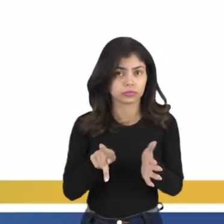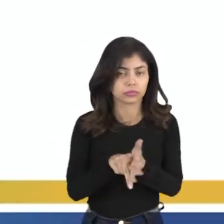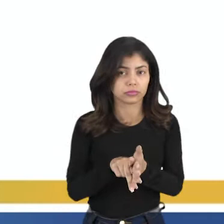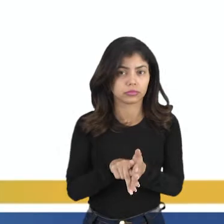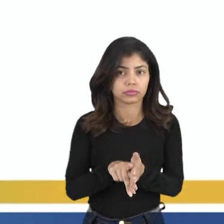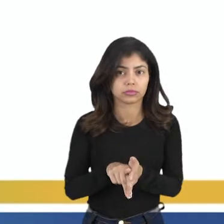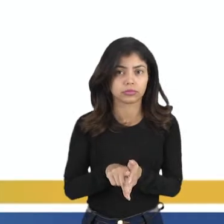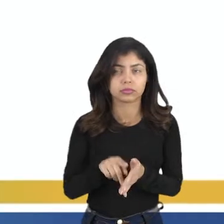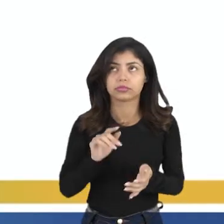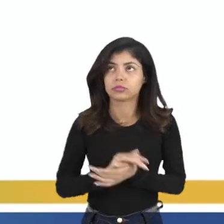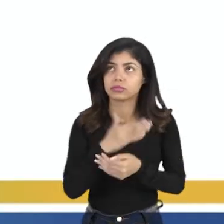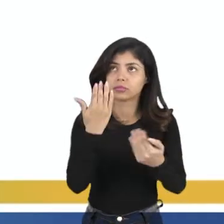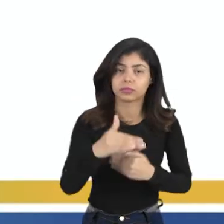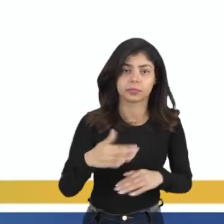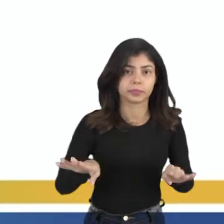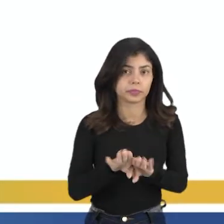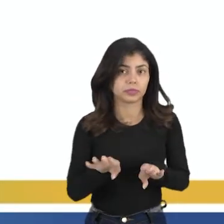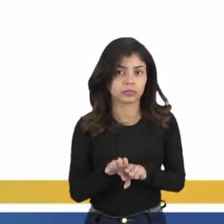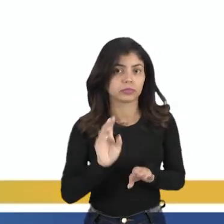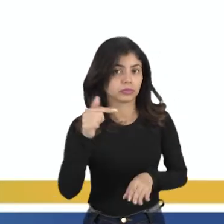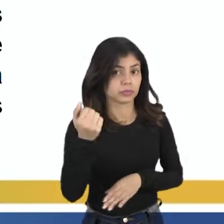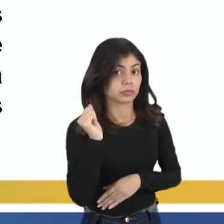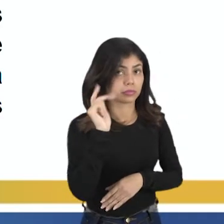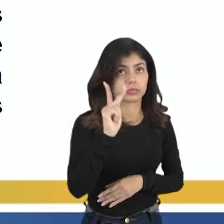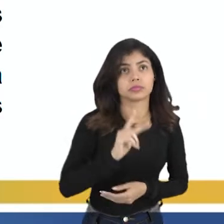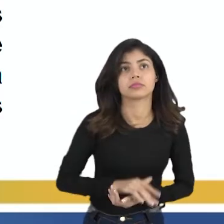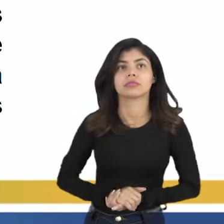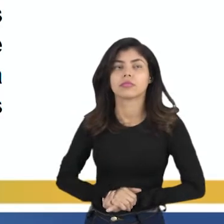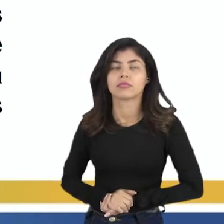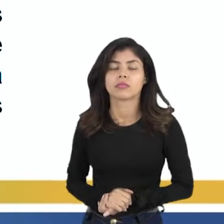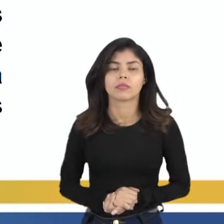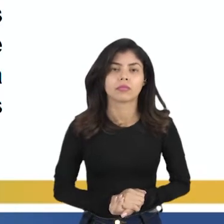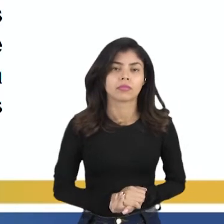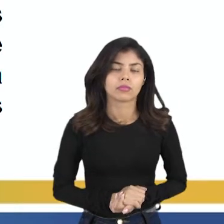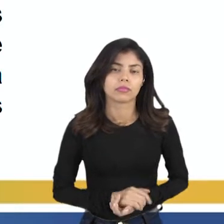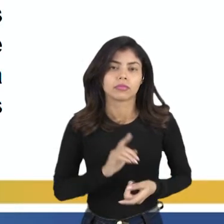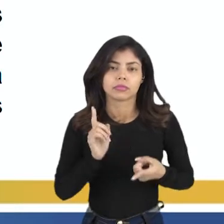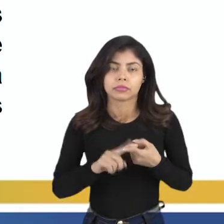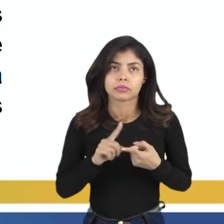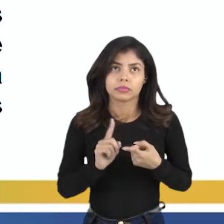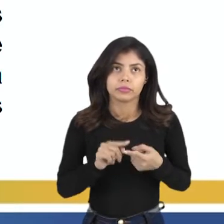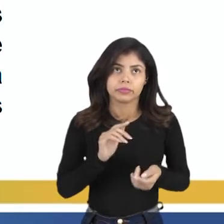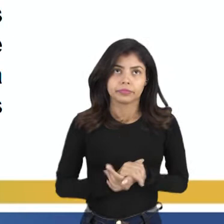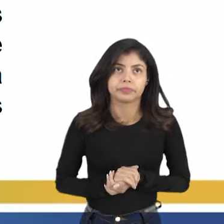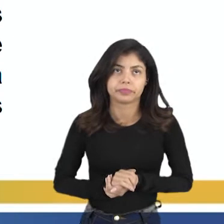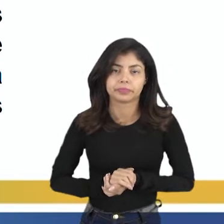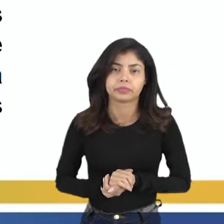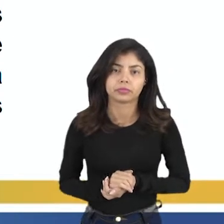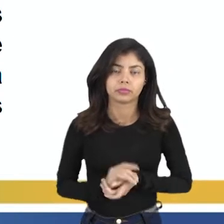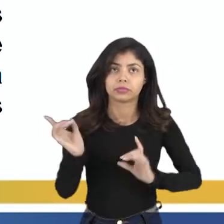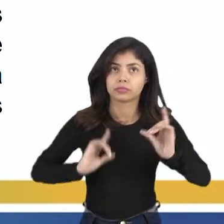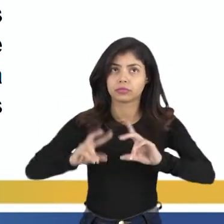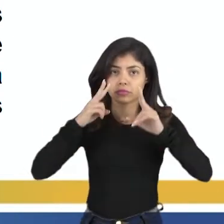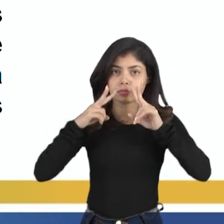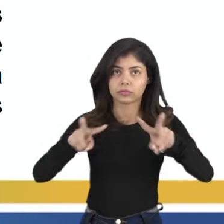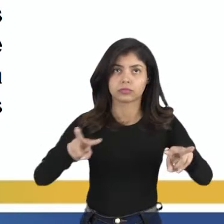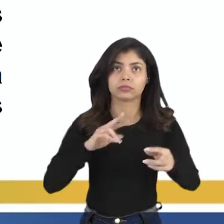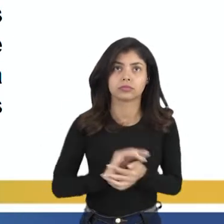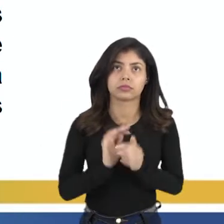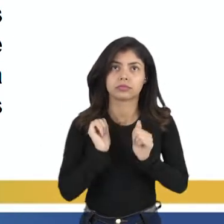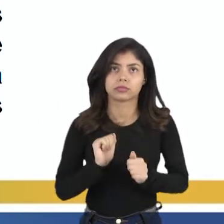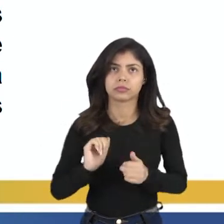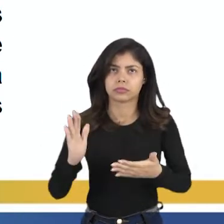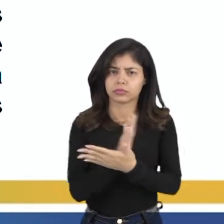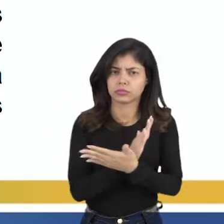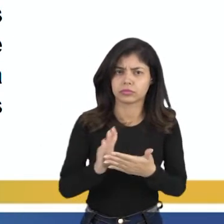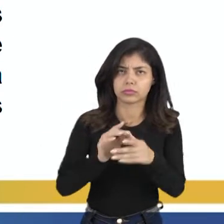de chegar à prova lá para poder resolver, ok? Vamos lá. Primeira questão, acompanhem comigo. Deficientes